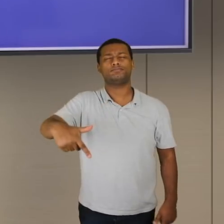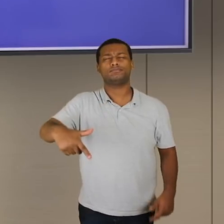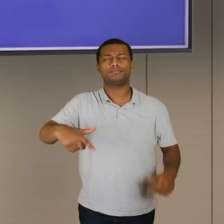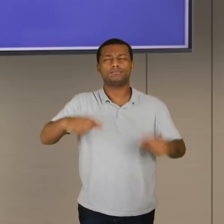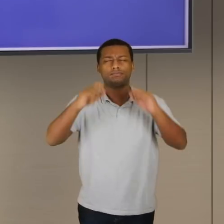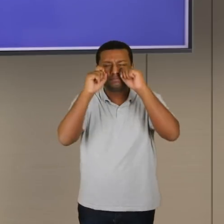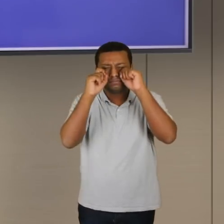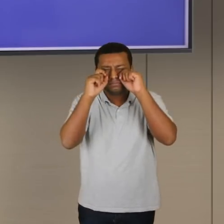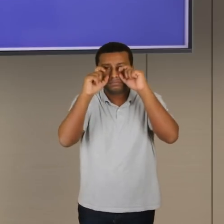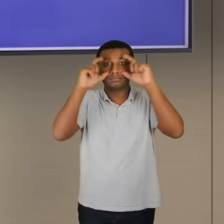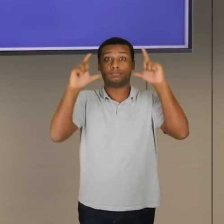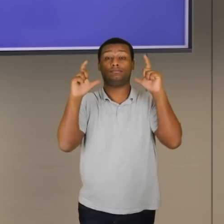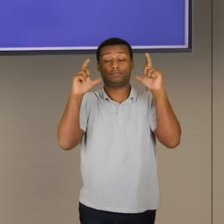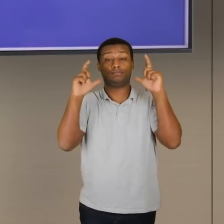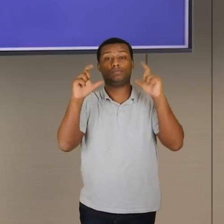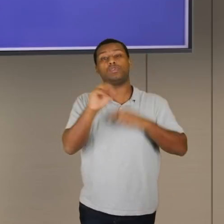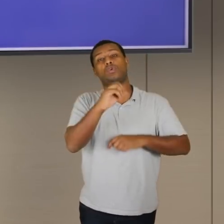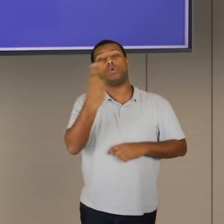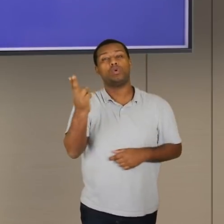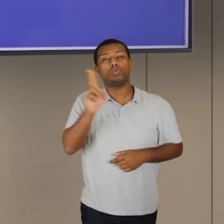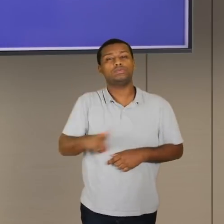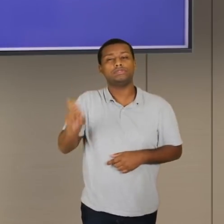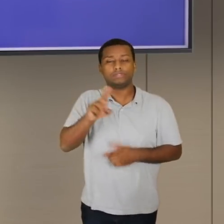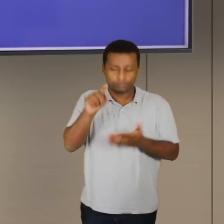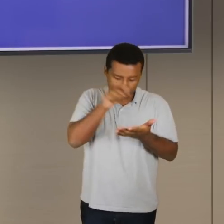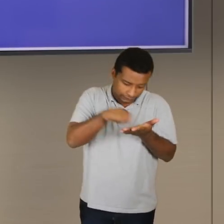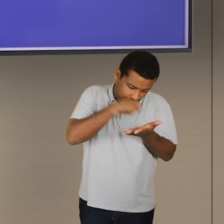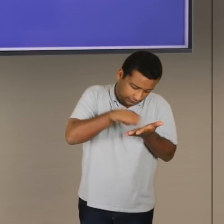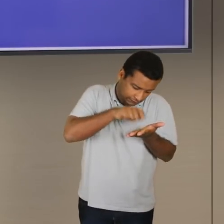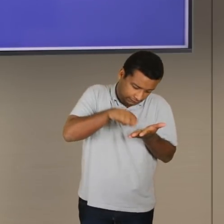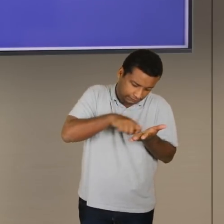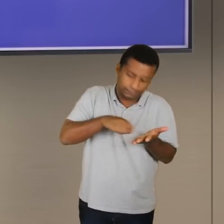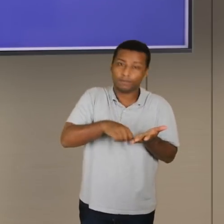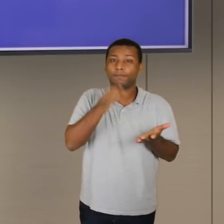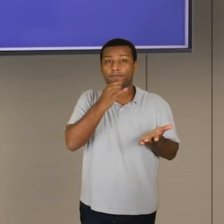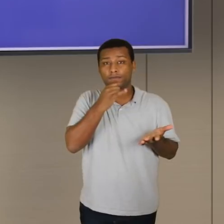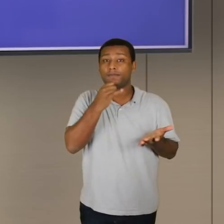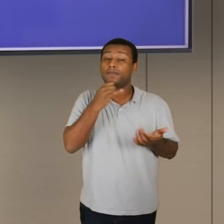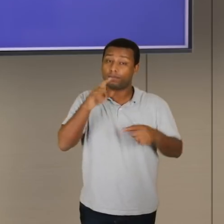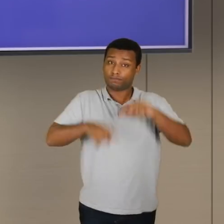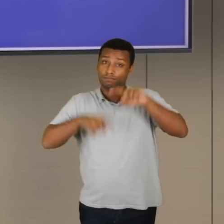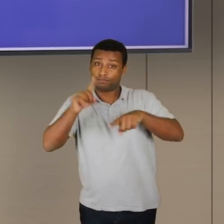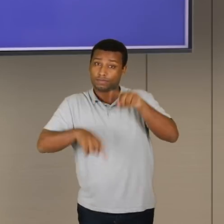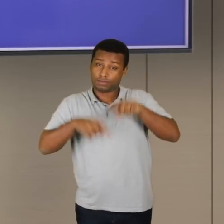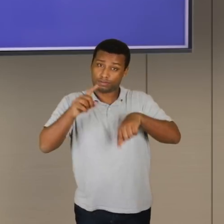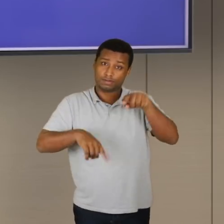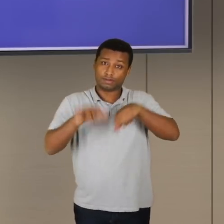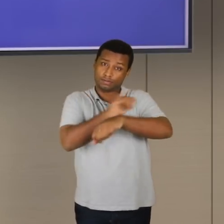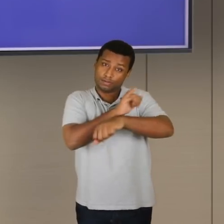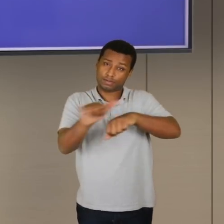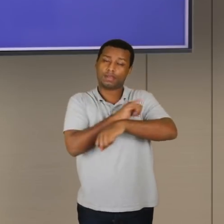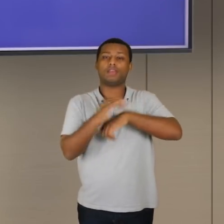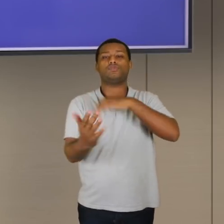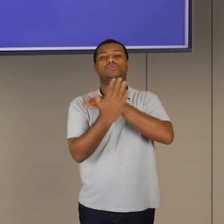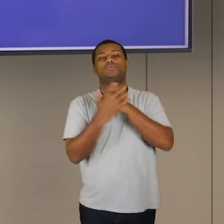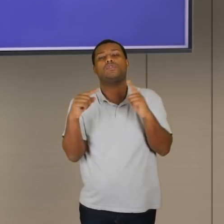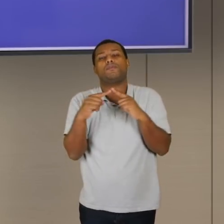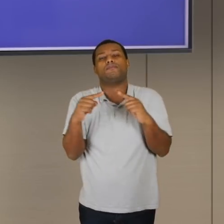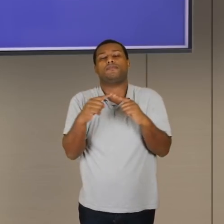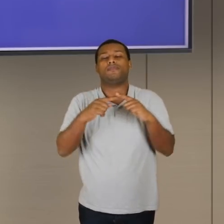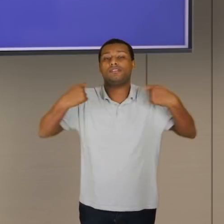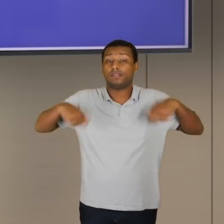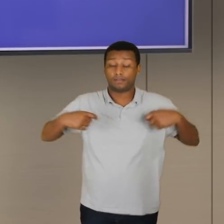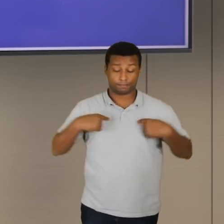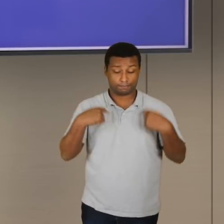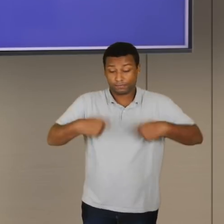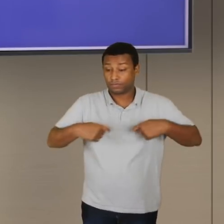gigante, jumbo, esse é grande. Cada um vai ter que avaliar qual é a melhor letra para si. Mas é um teste